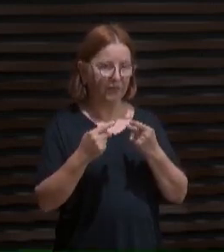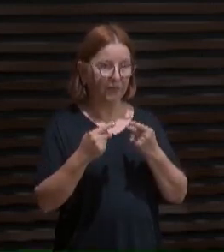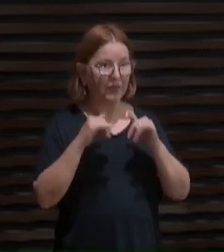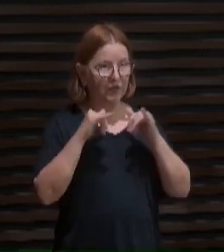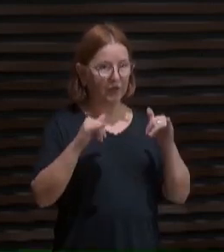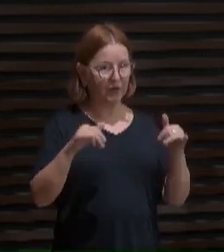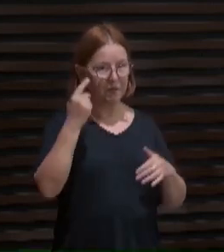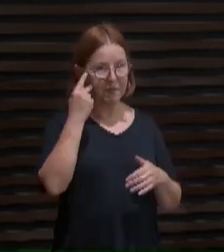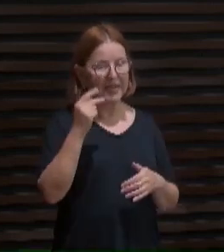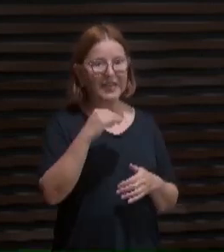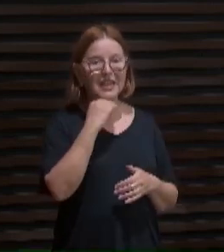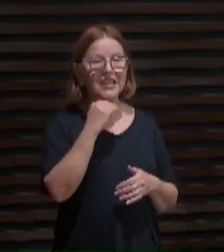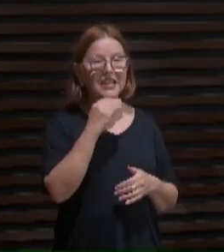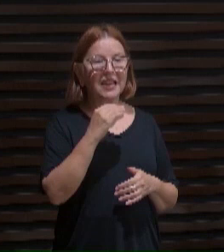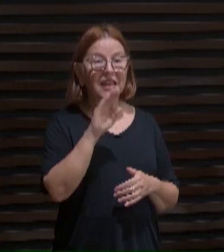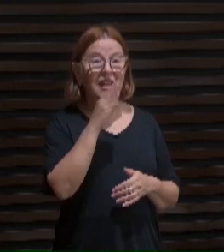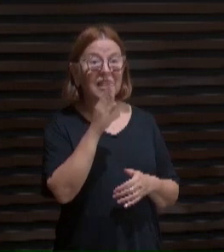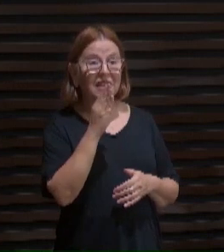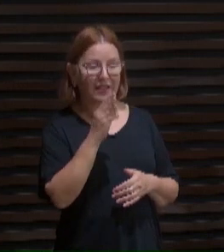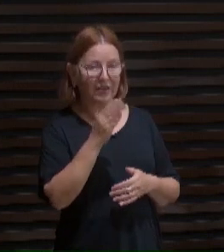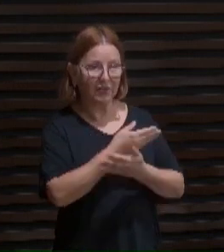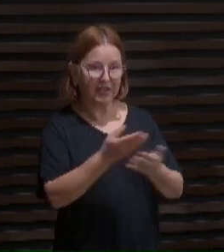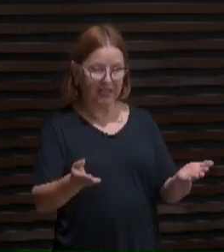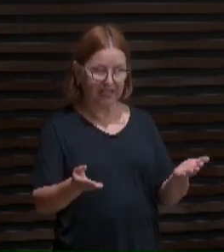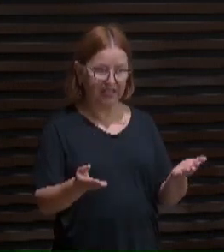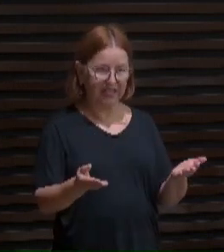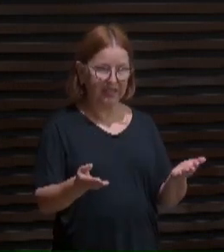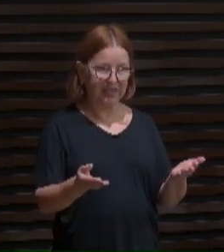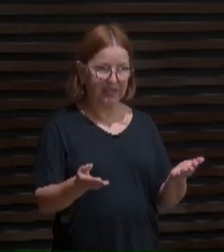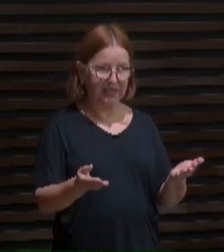ninguém vos engane com